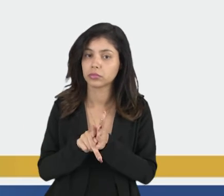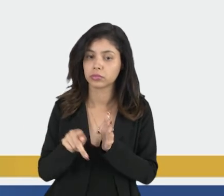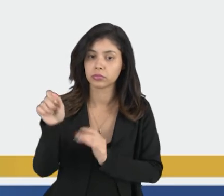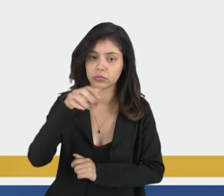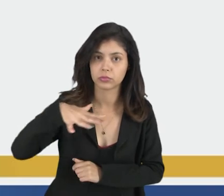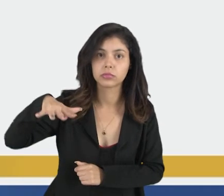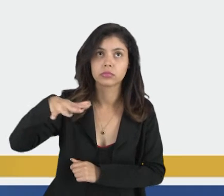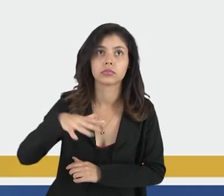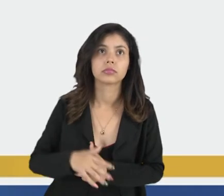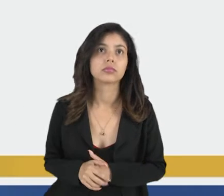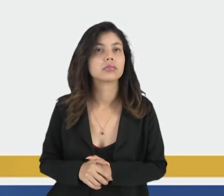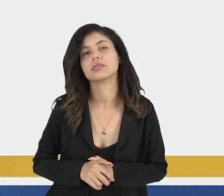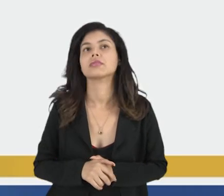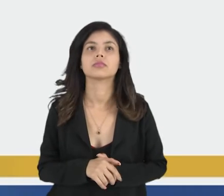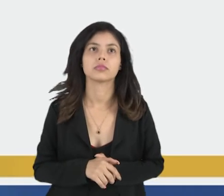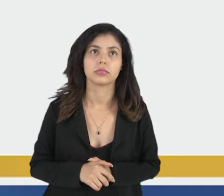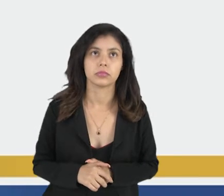área.